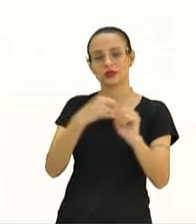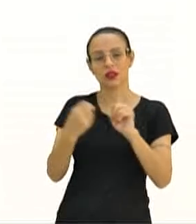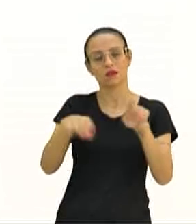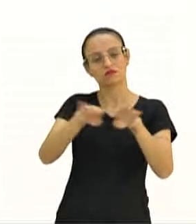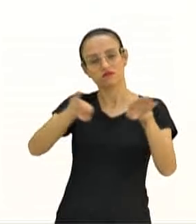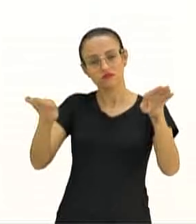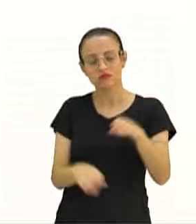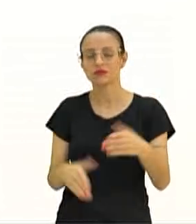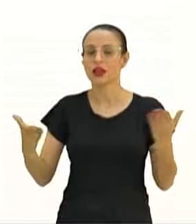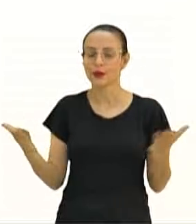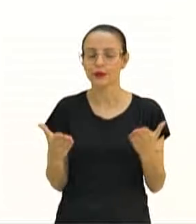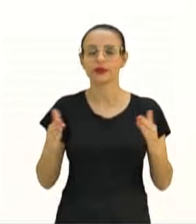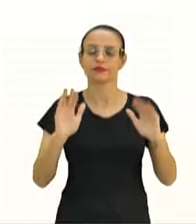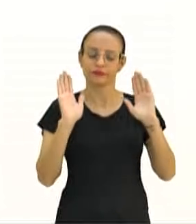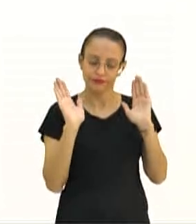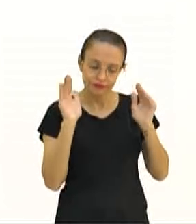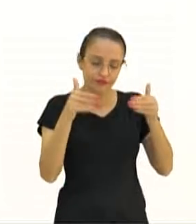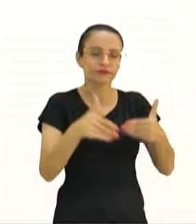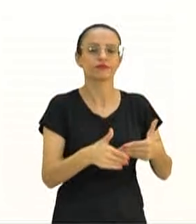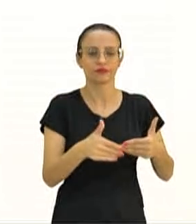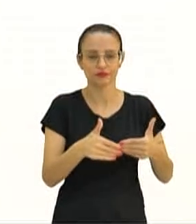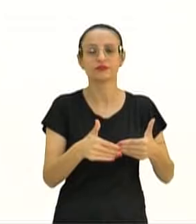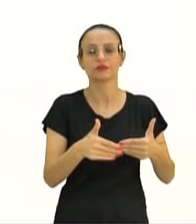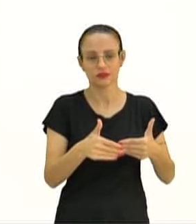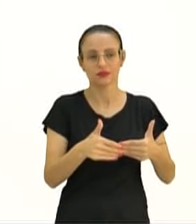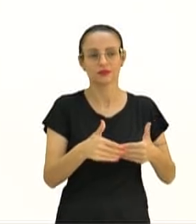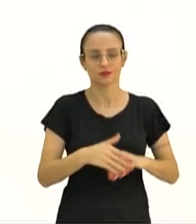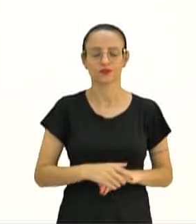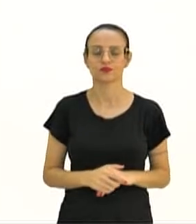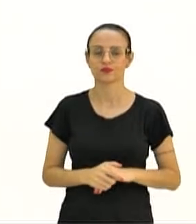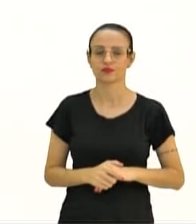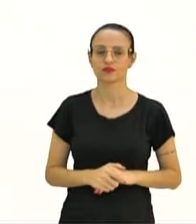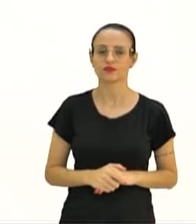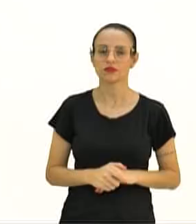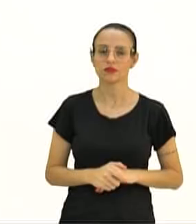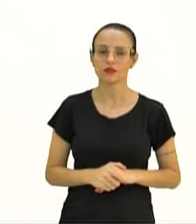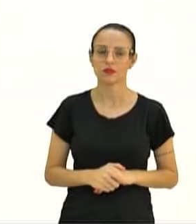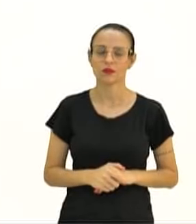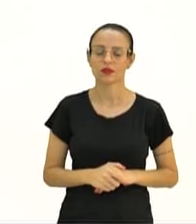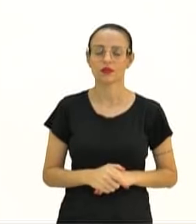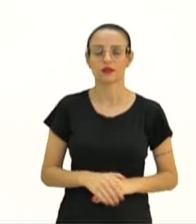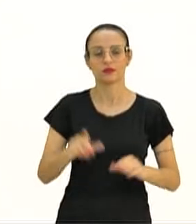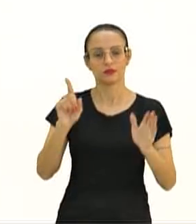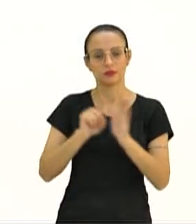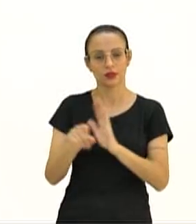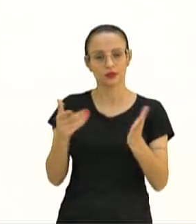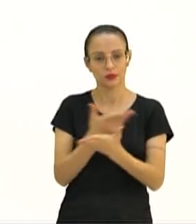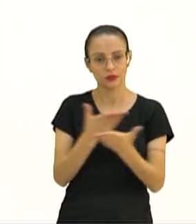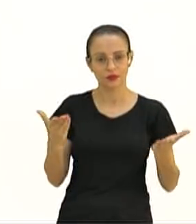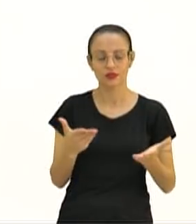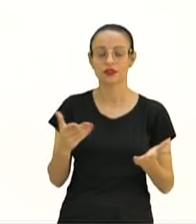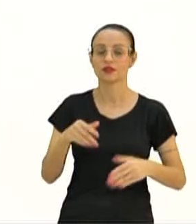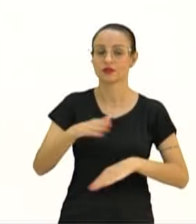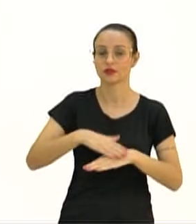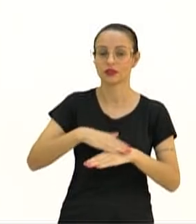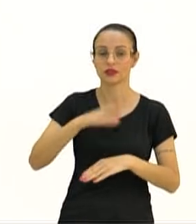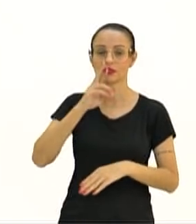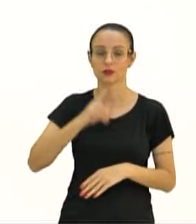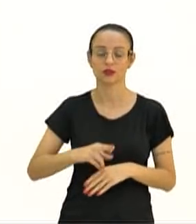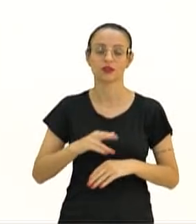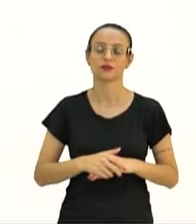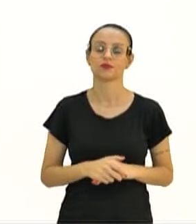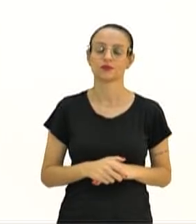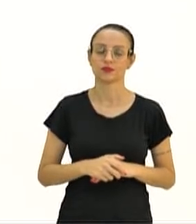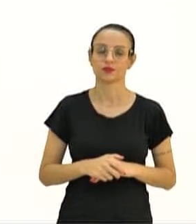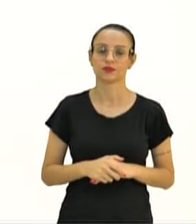agora então se renderam às forças do exército na Guerra do Contestado. Trago aqui um quiz para a gente fazer. Então, o